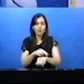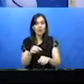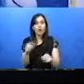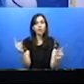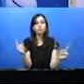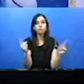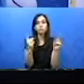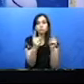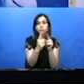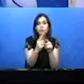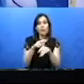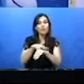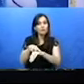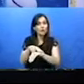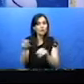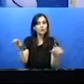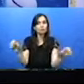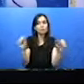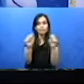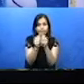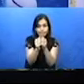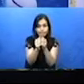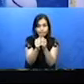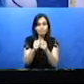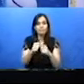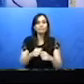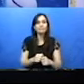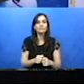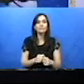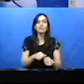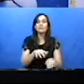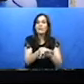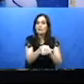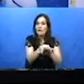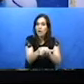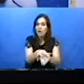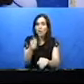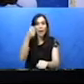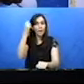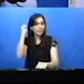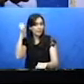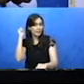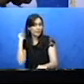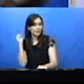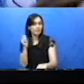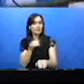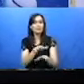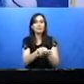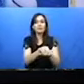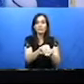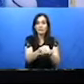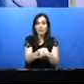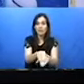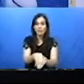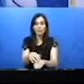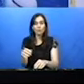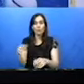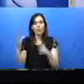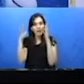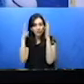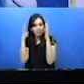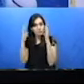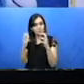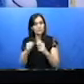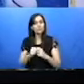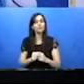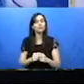tartaruga verde. A tartaruga de pente. A tartaruga cabeçuda. A de